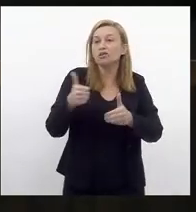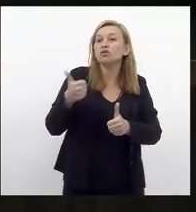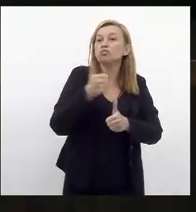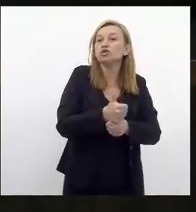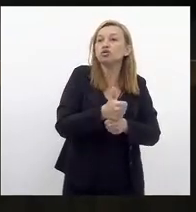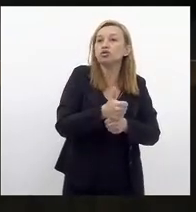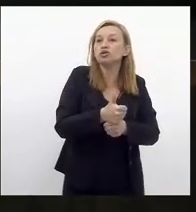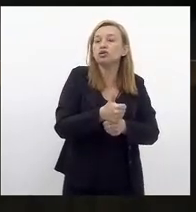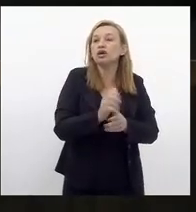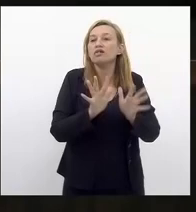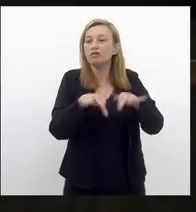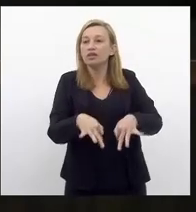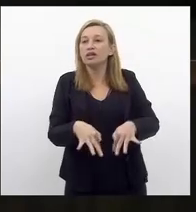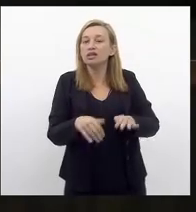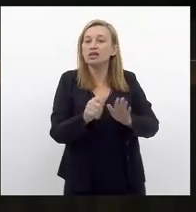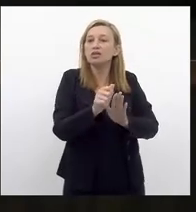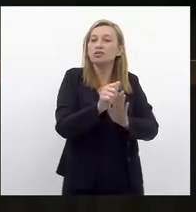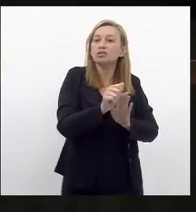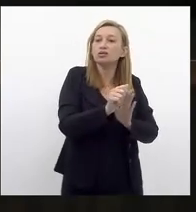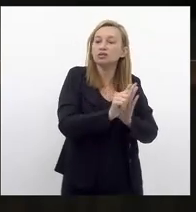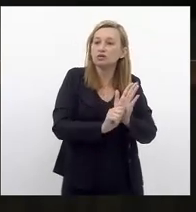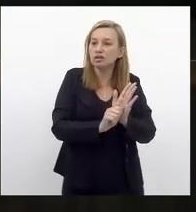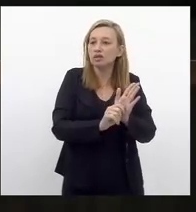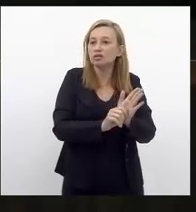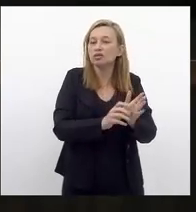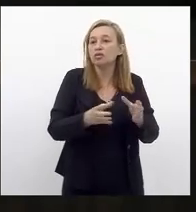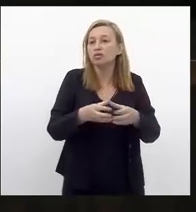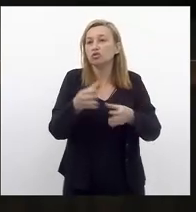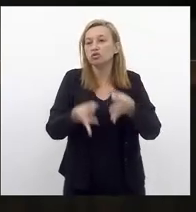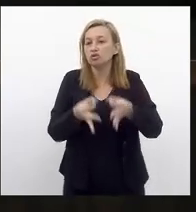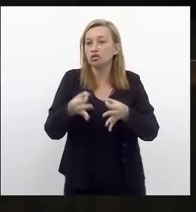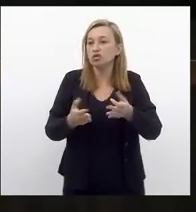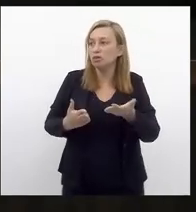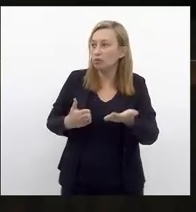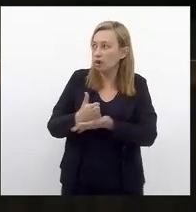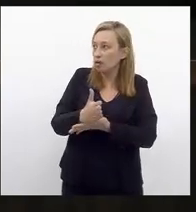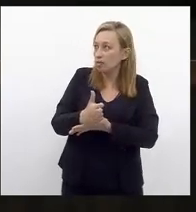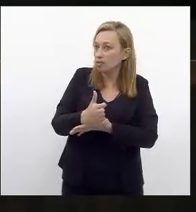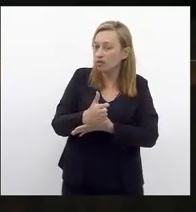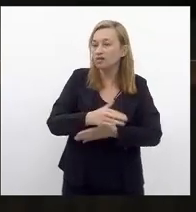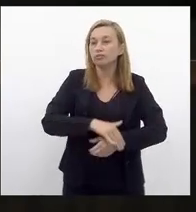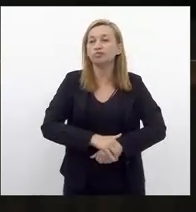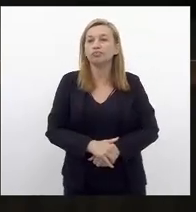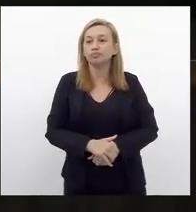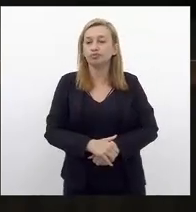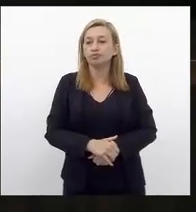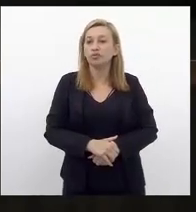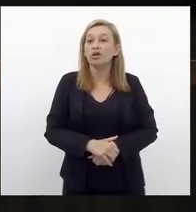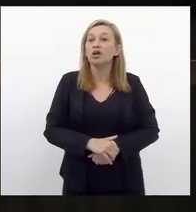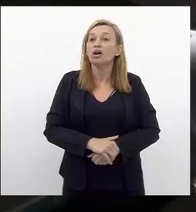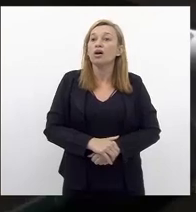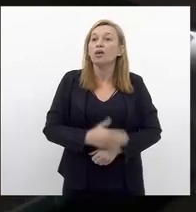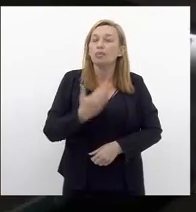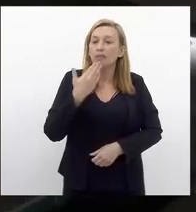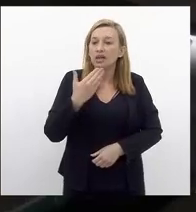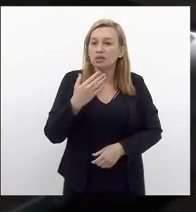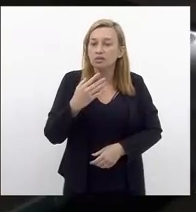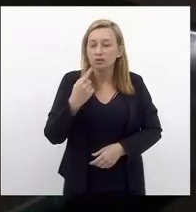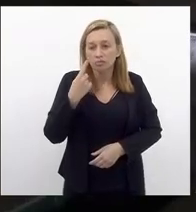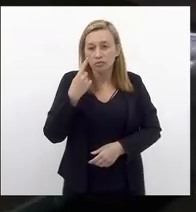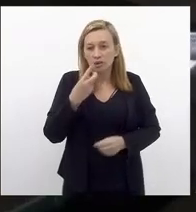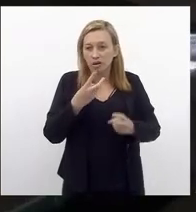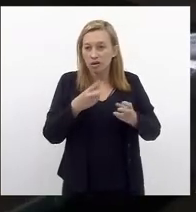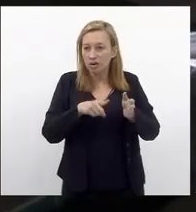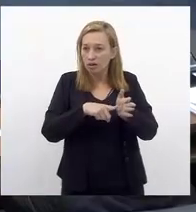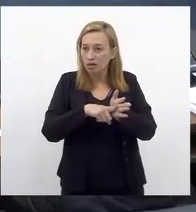subjetivo com forma final de votação da comissão de condição os dias seus que aprova resolução aprovada verificação seu